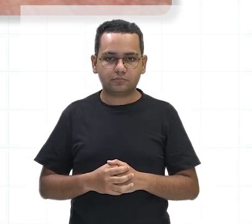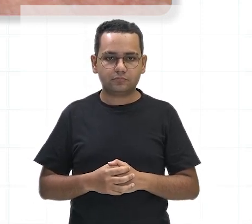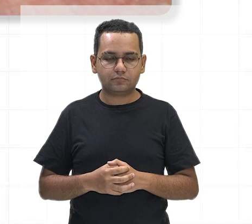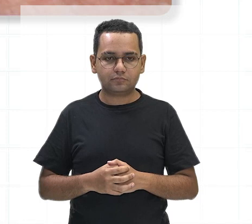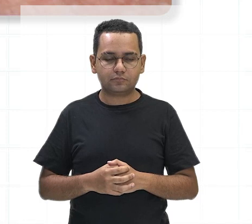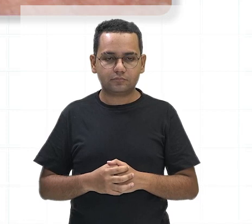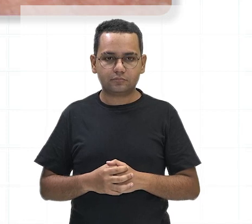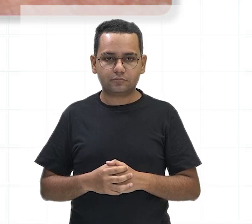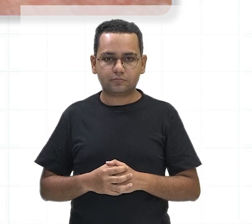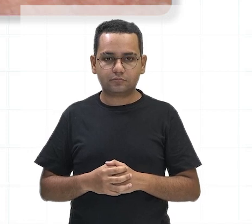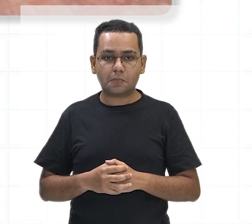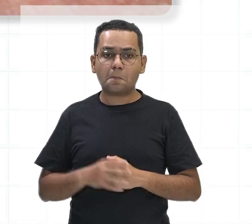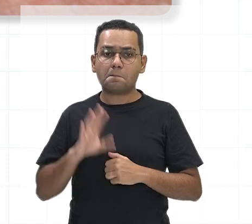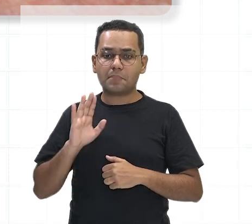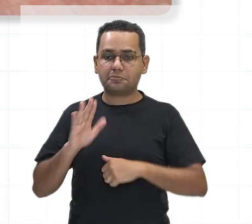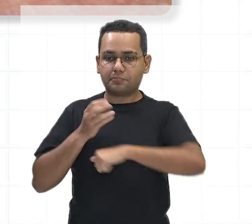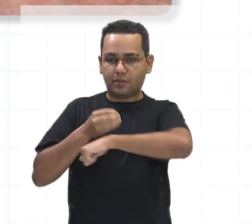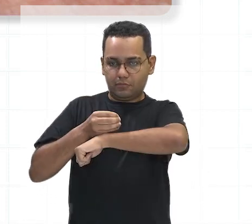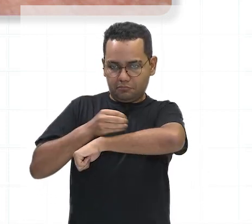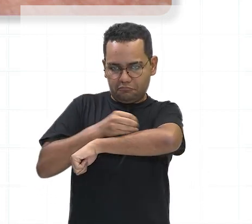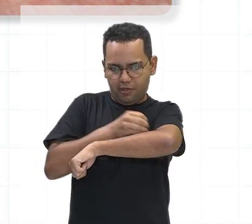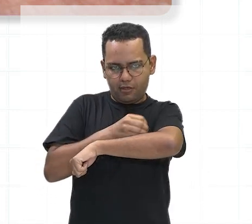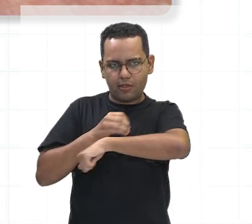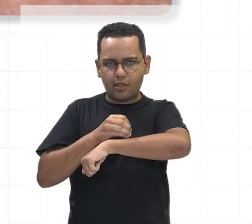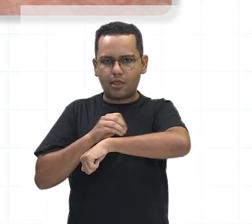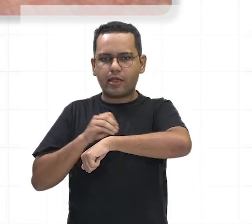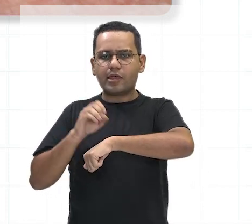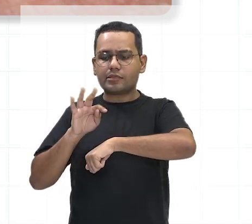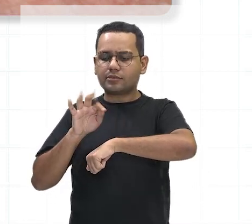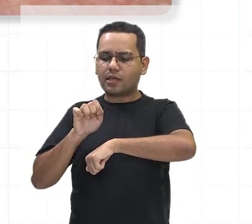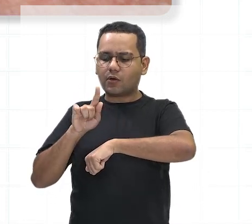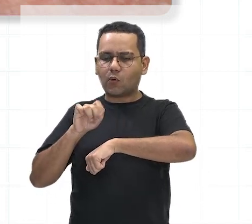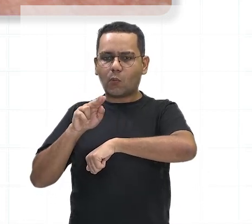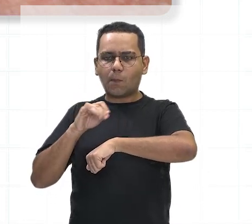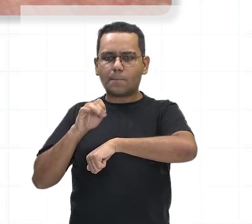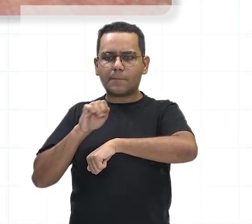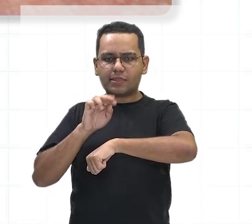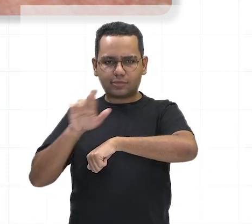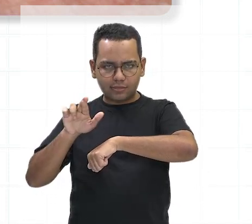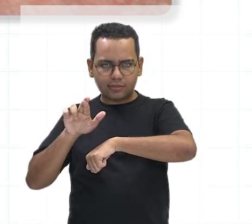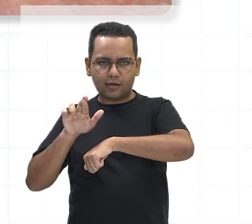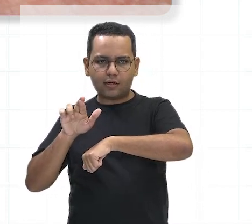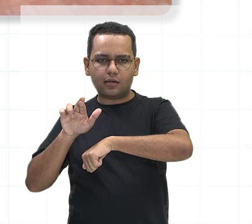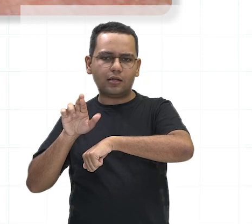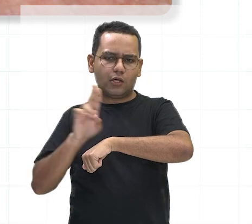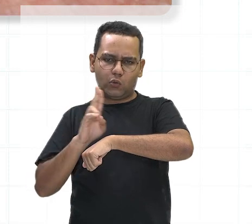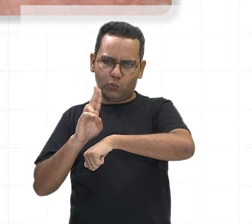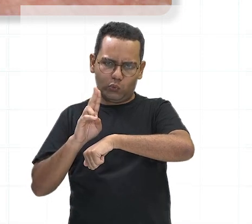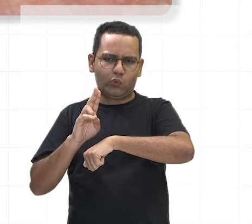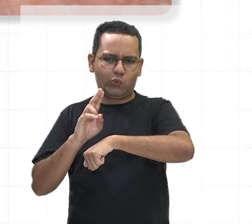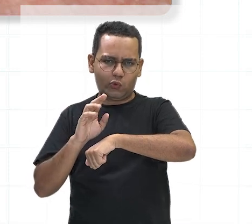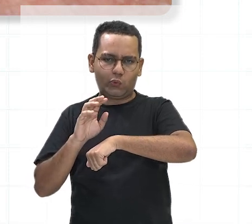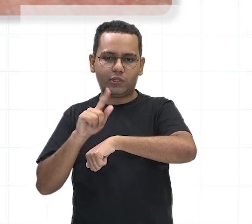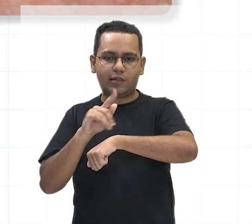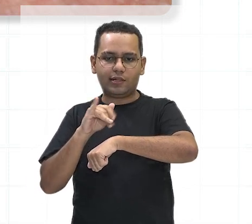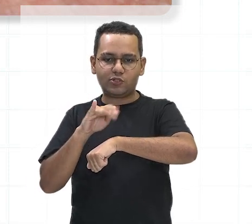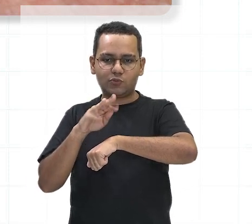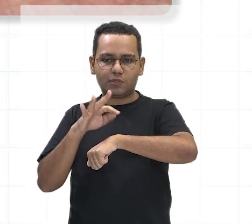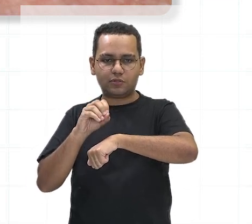observe aí comigo na próxima imagem, elas são causadas pela leishmaniose tegumentar, né? No caso, quando elas são causadas pela